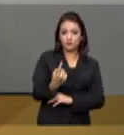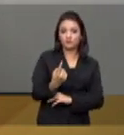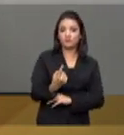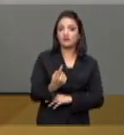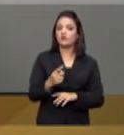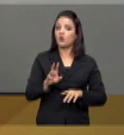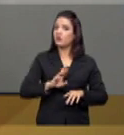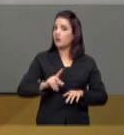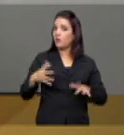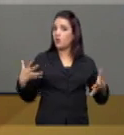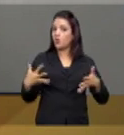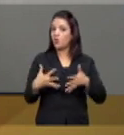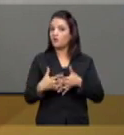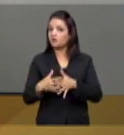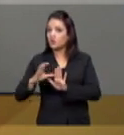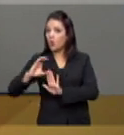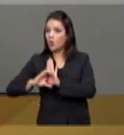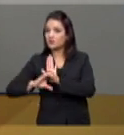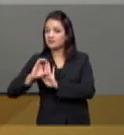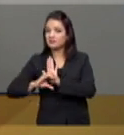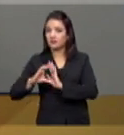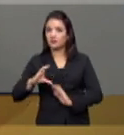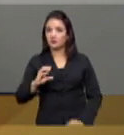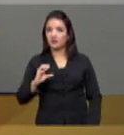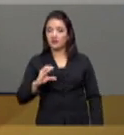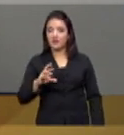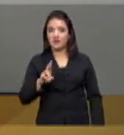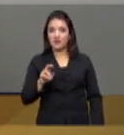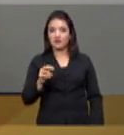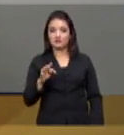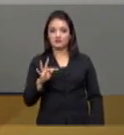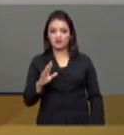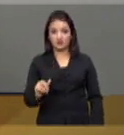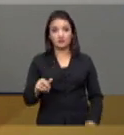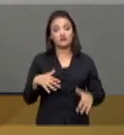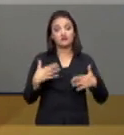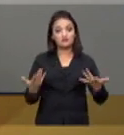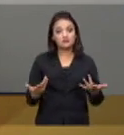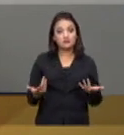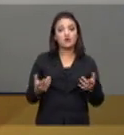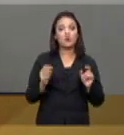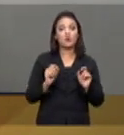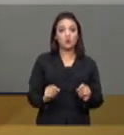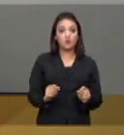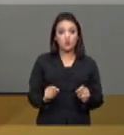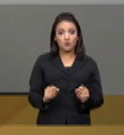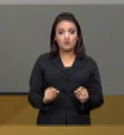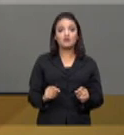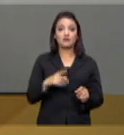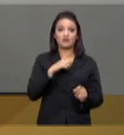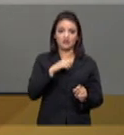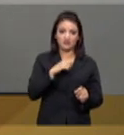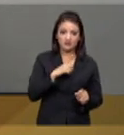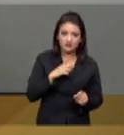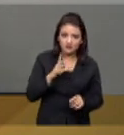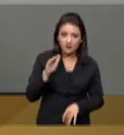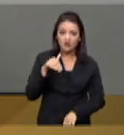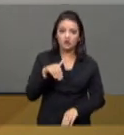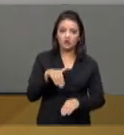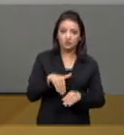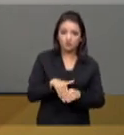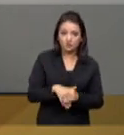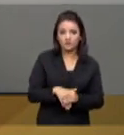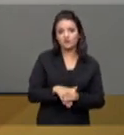contábil de receita. O fundamento adotado pela corrente majoritária expressamente constante do voto condutor e dos